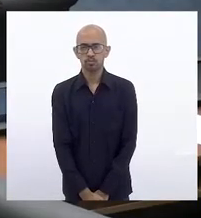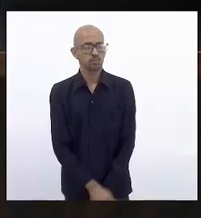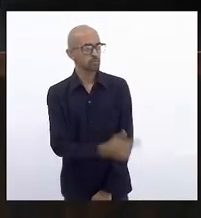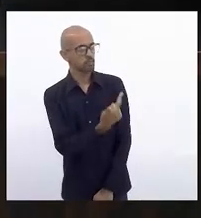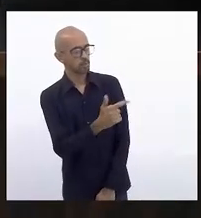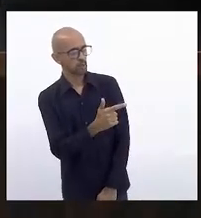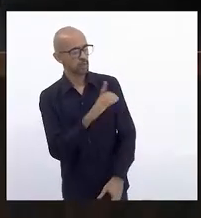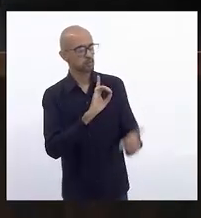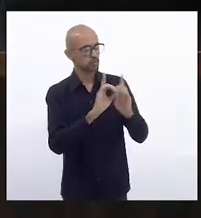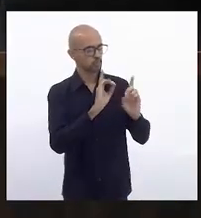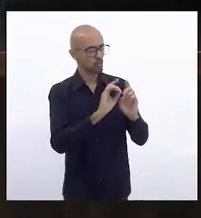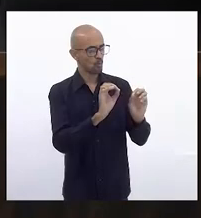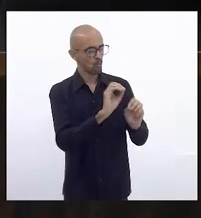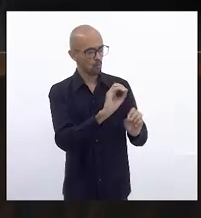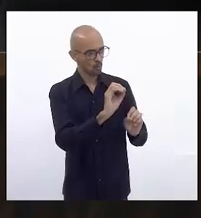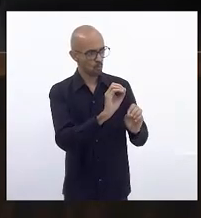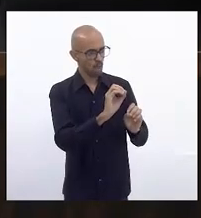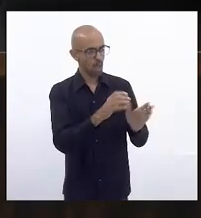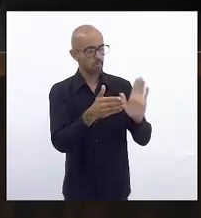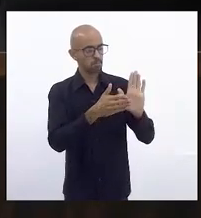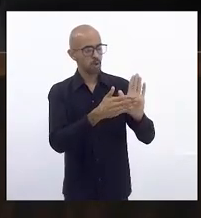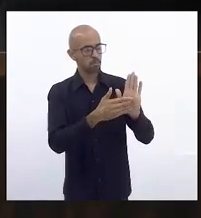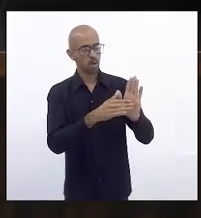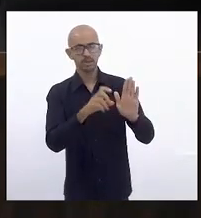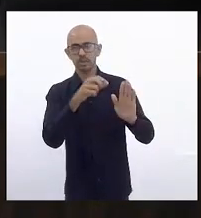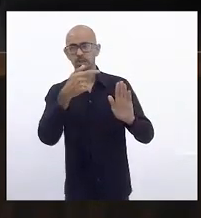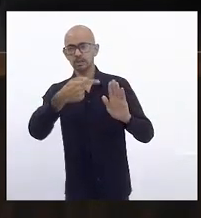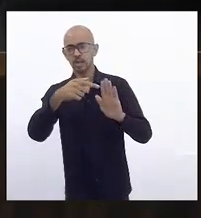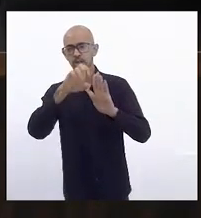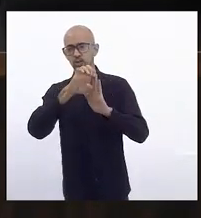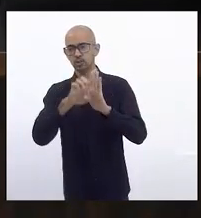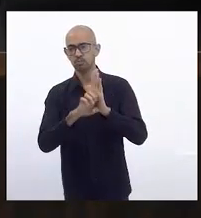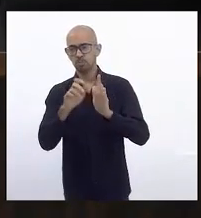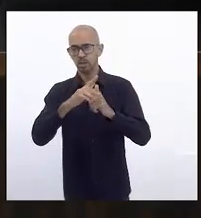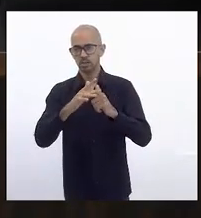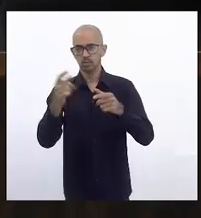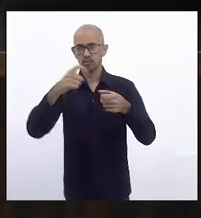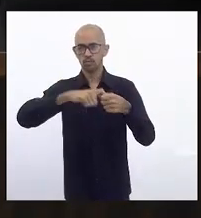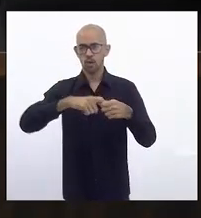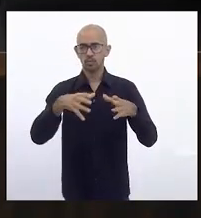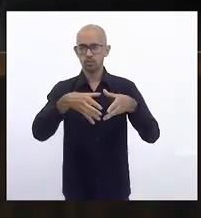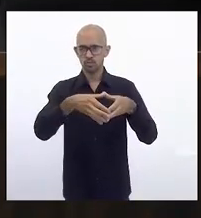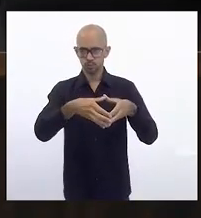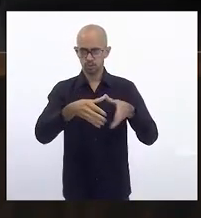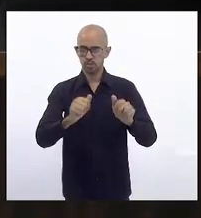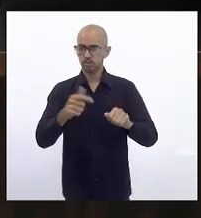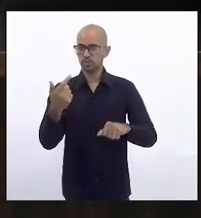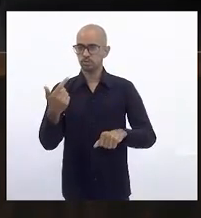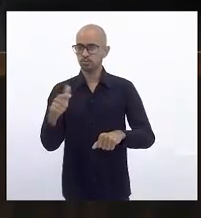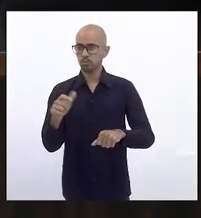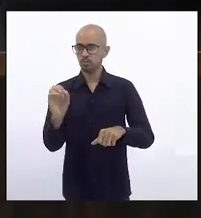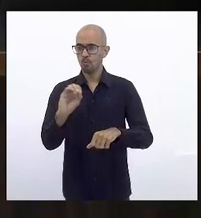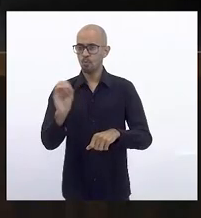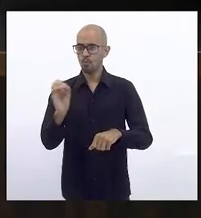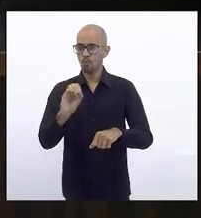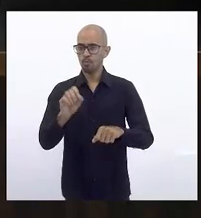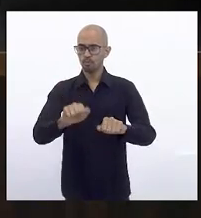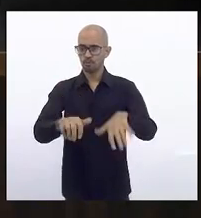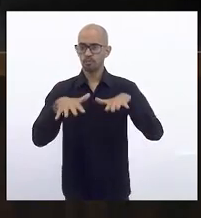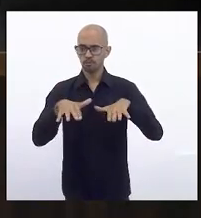Não havendo quem queira discutir, encerrada a discussão, a presente proposta recebeu 7 emendas e retorna às comissões. Nada mais a tratar na primeira sessão extraordinária do dia, mesmo